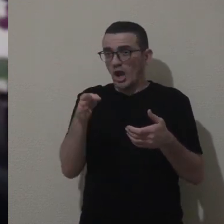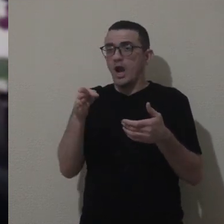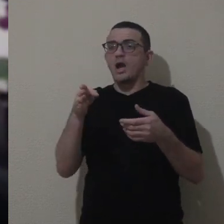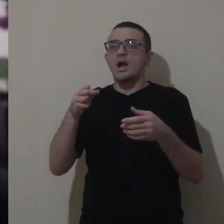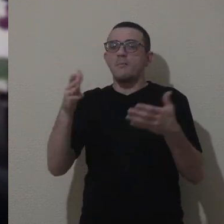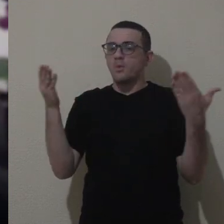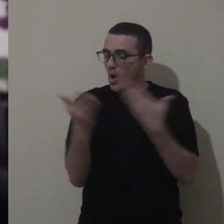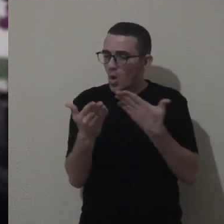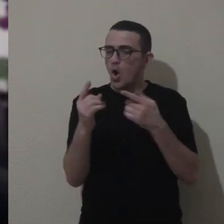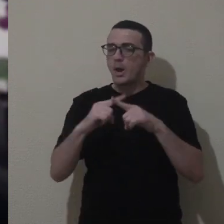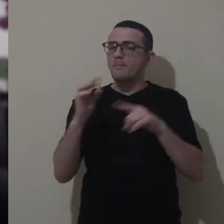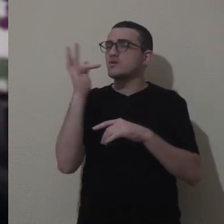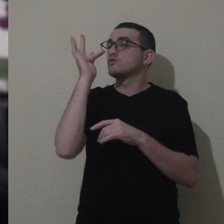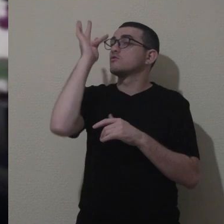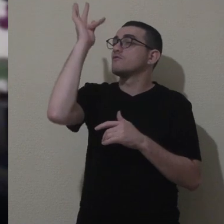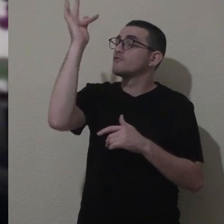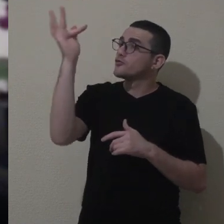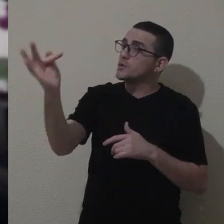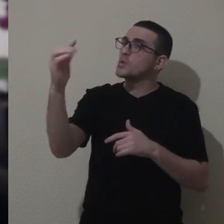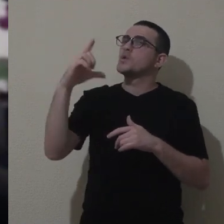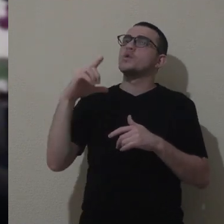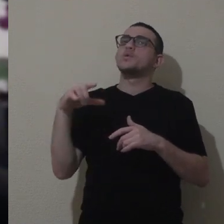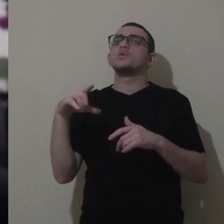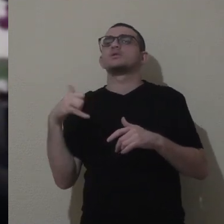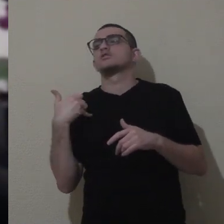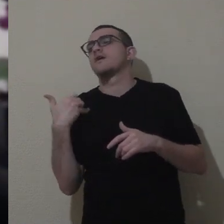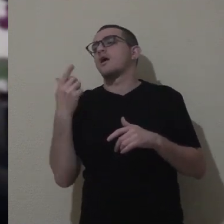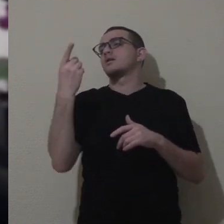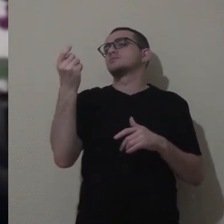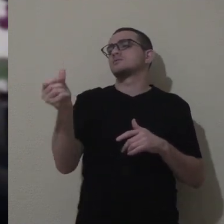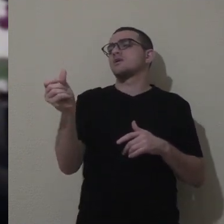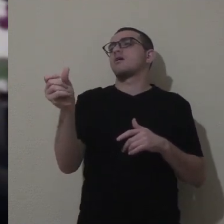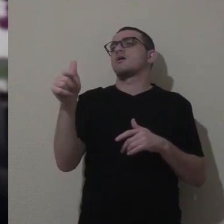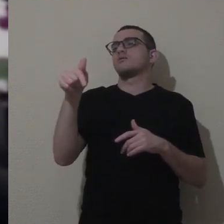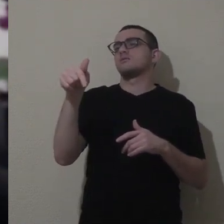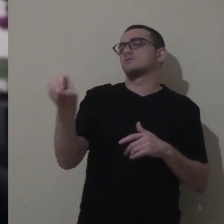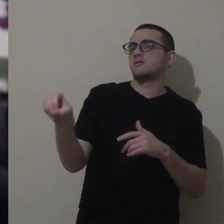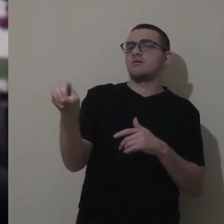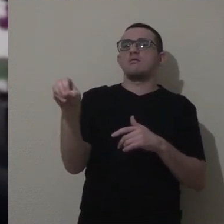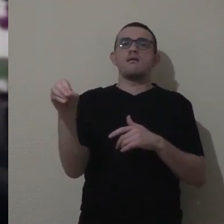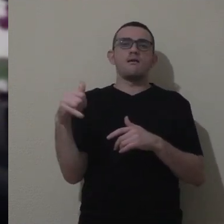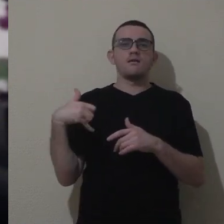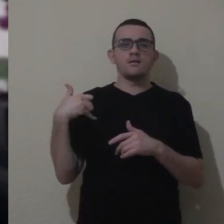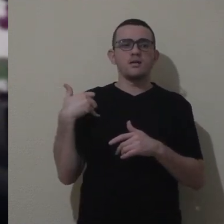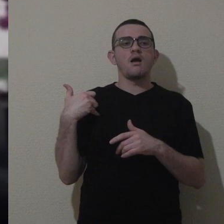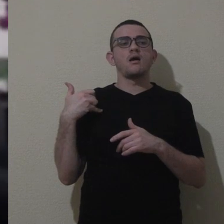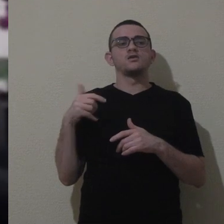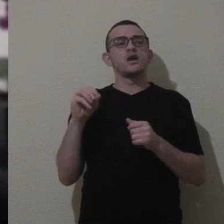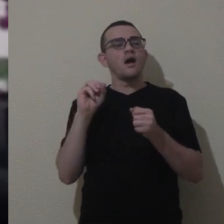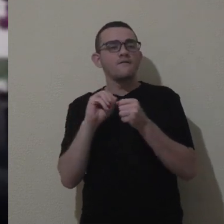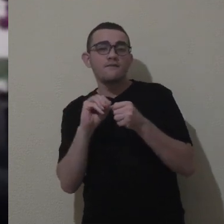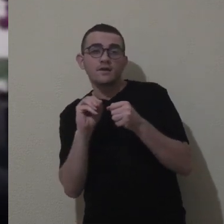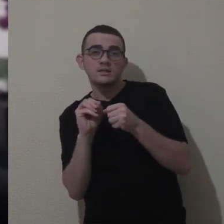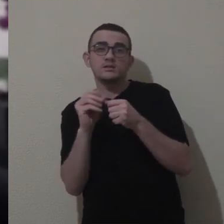né? Mas se você for olhar lá para frente, lá quando você tiver com 60, 70, né, anos, aí